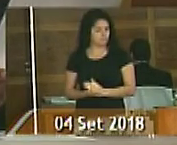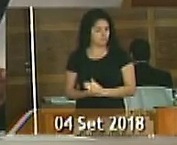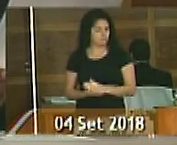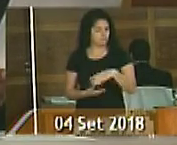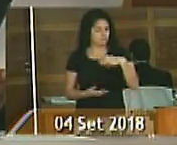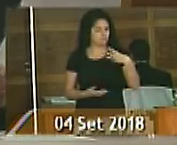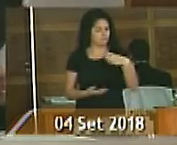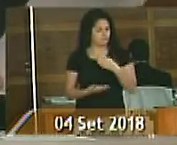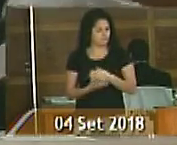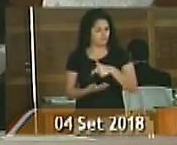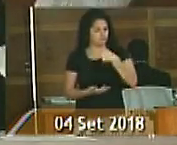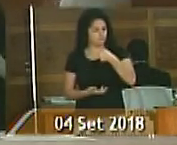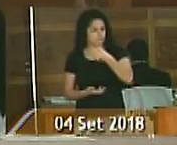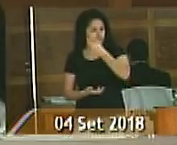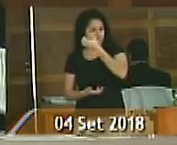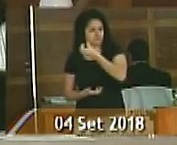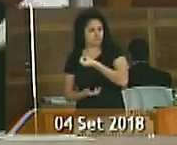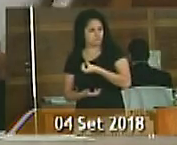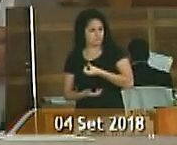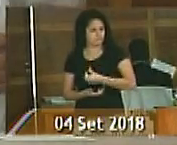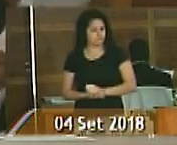4, versículo 16